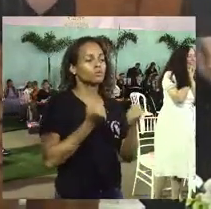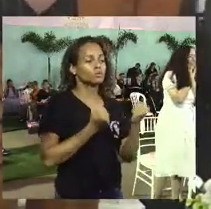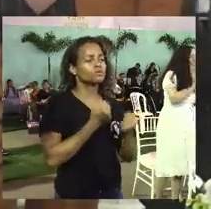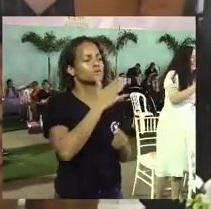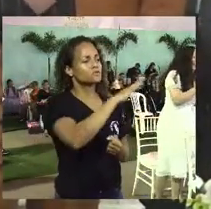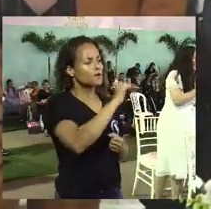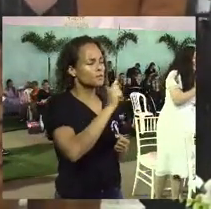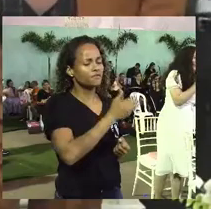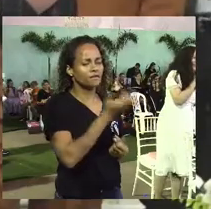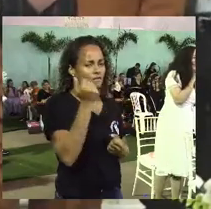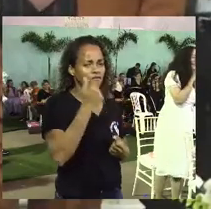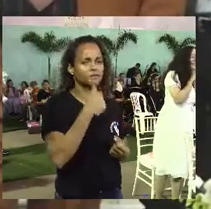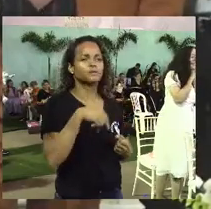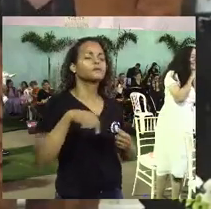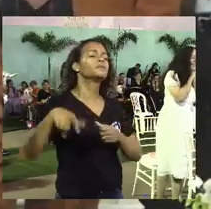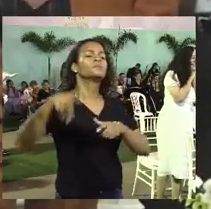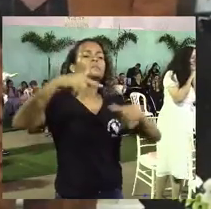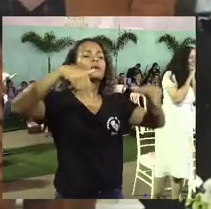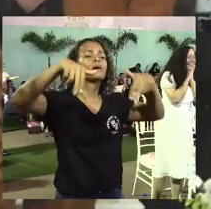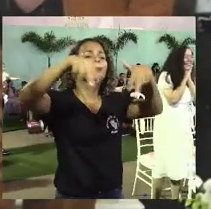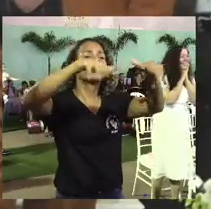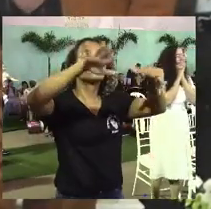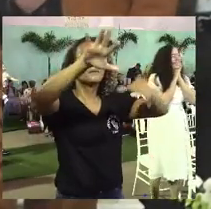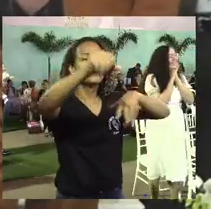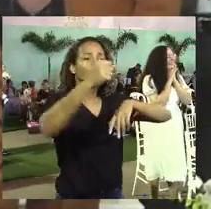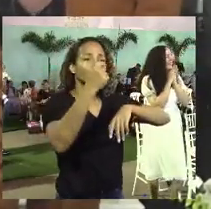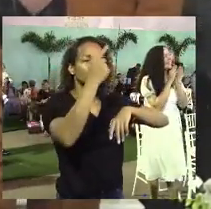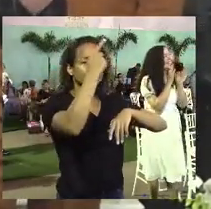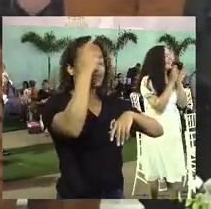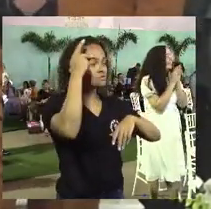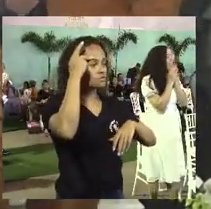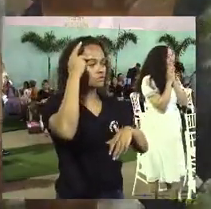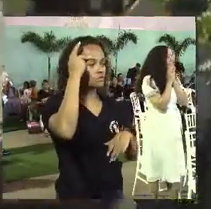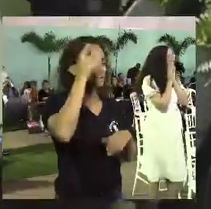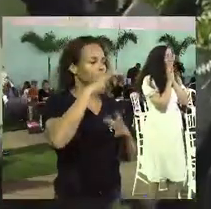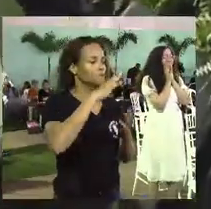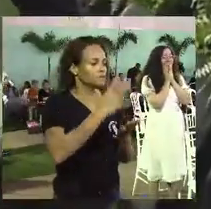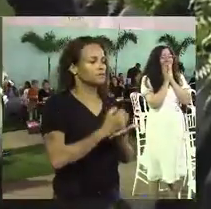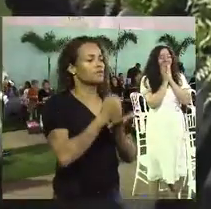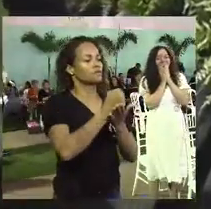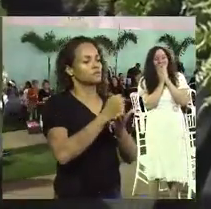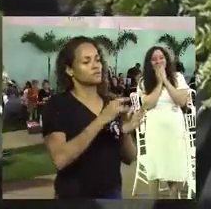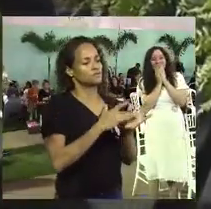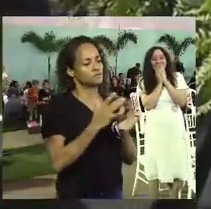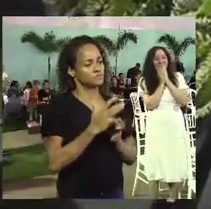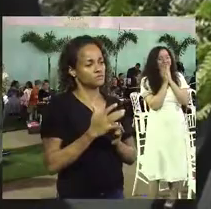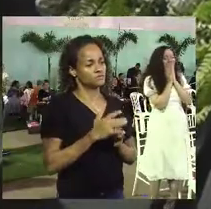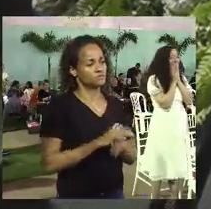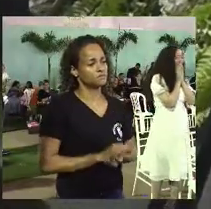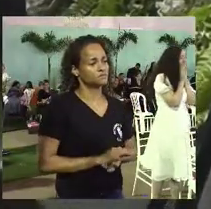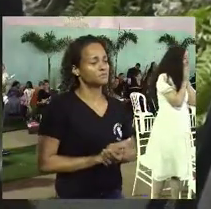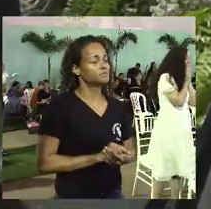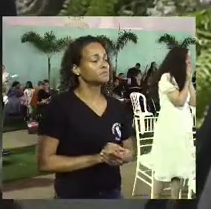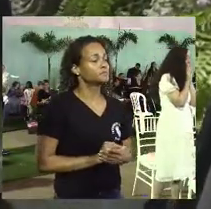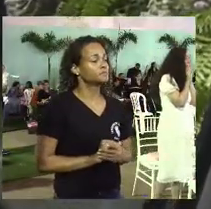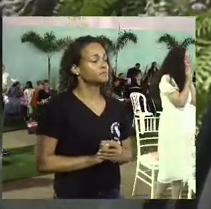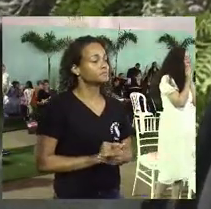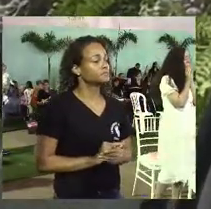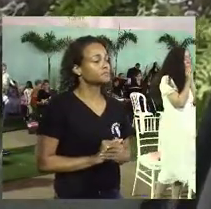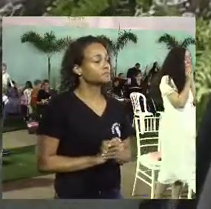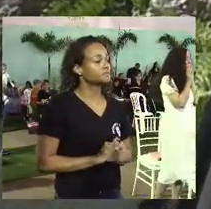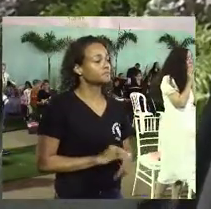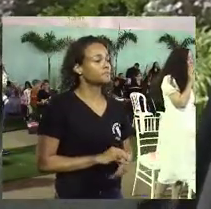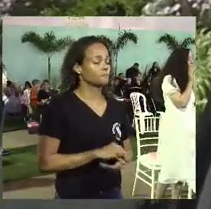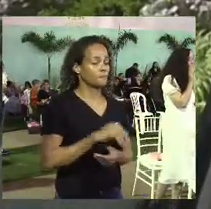trouxe você vamos lá e sai catando algo em tudo quanto é lugar aí no ônibus e derrama aqui e a equipe de recepção vai